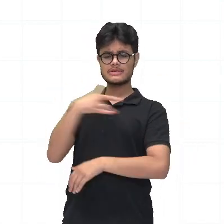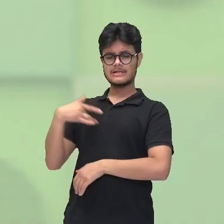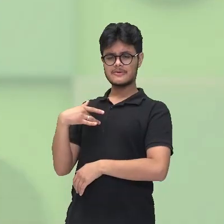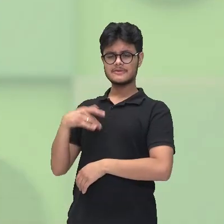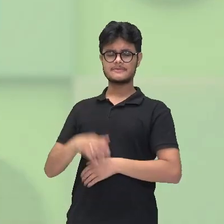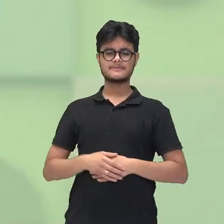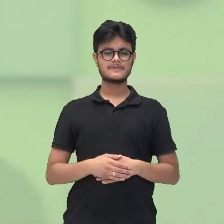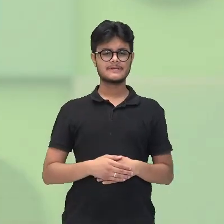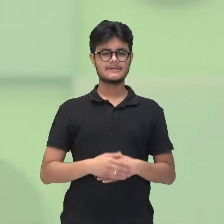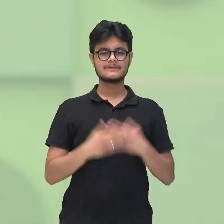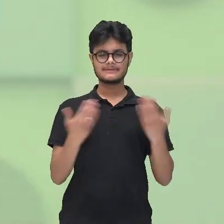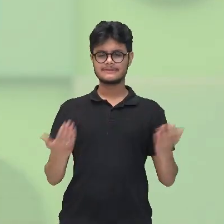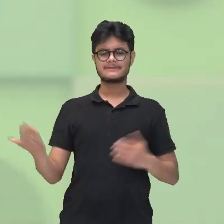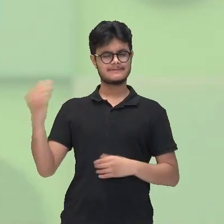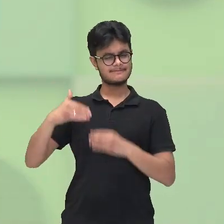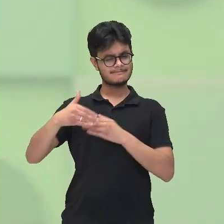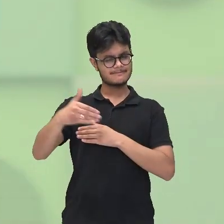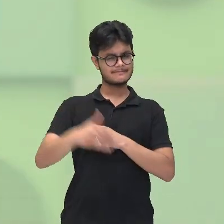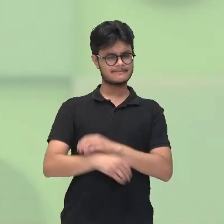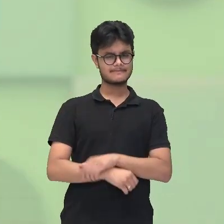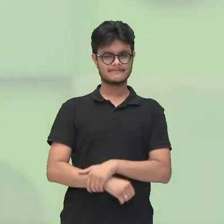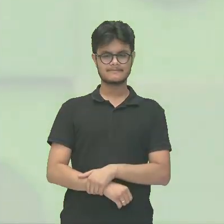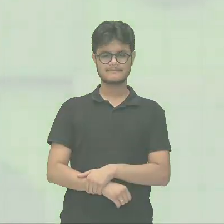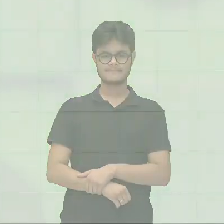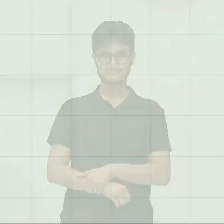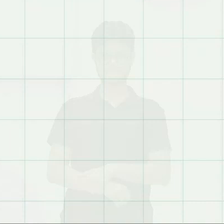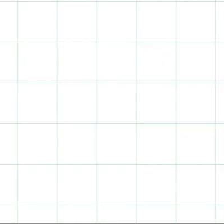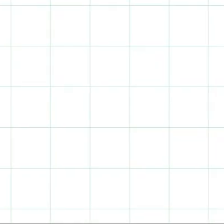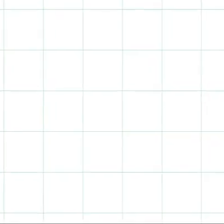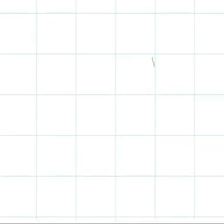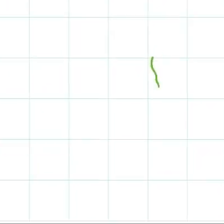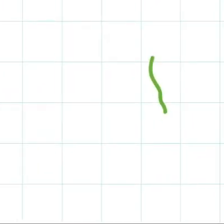coletiva. Então, vamos para a nossa aula.